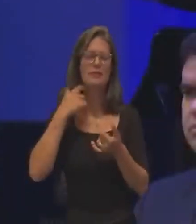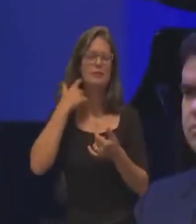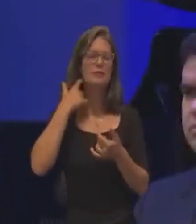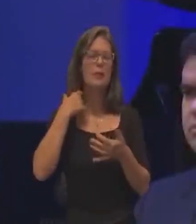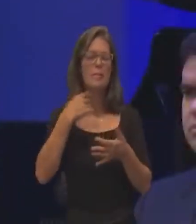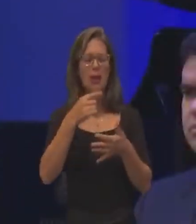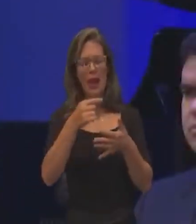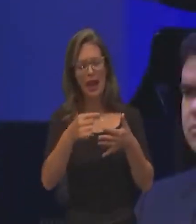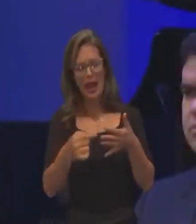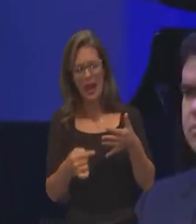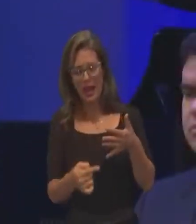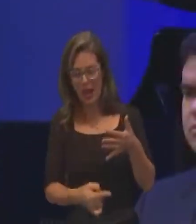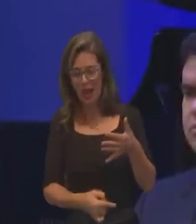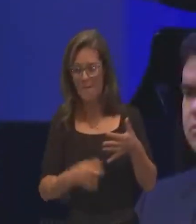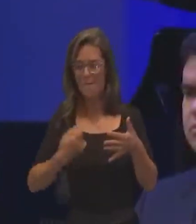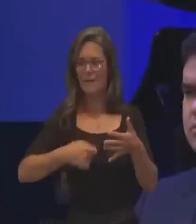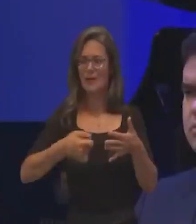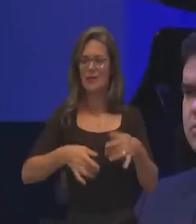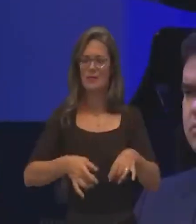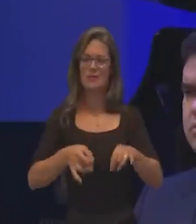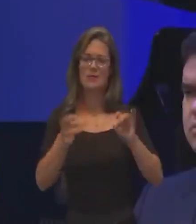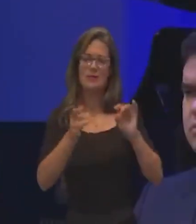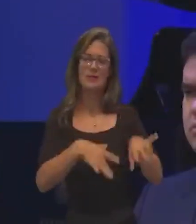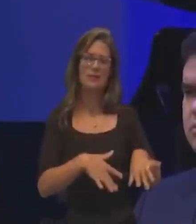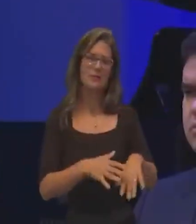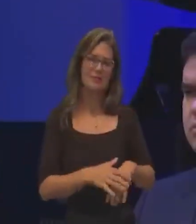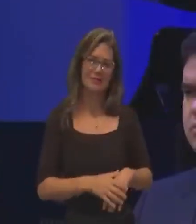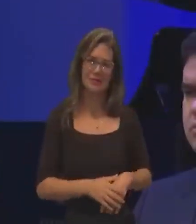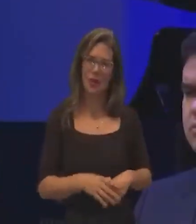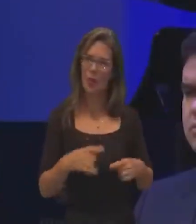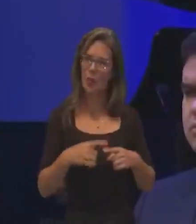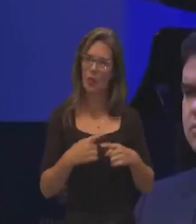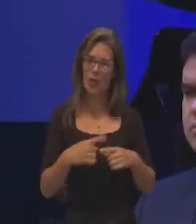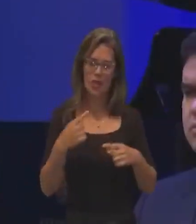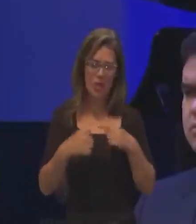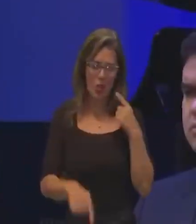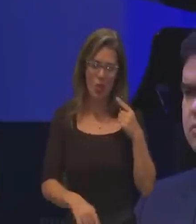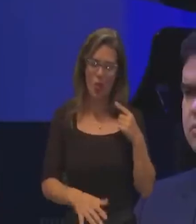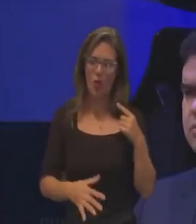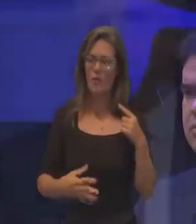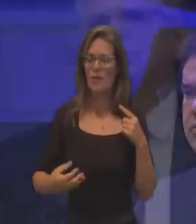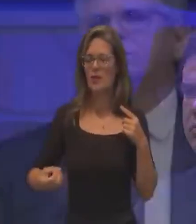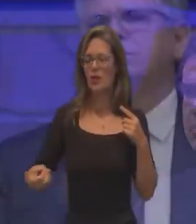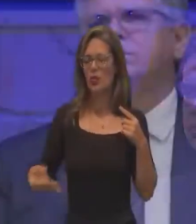Todas essas coisas não correspondem mais àqueles